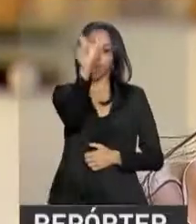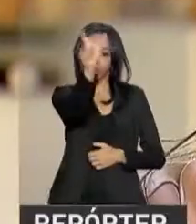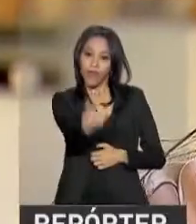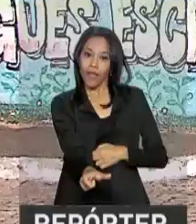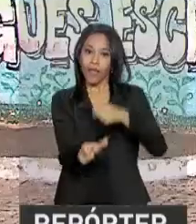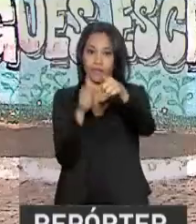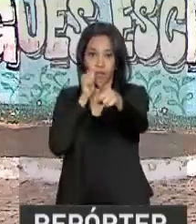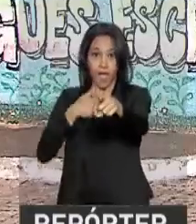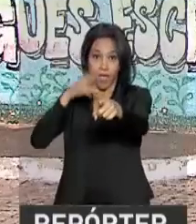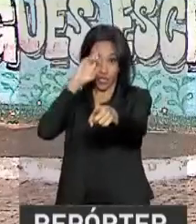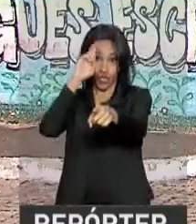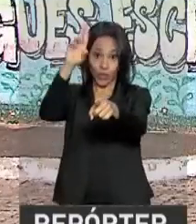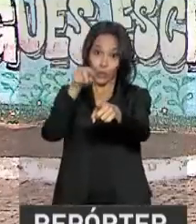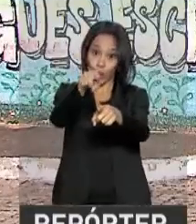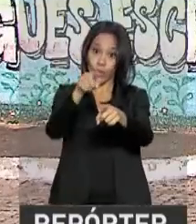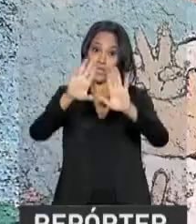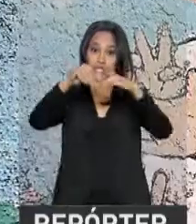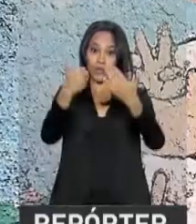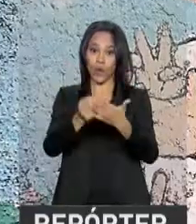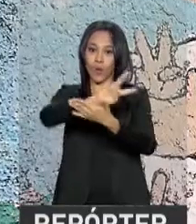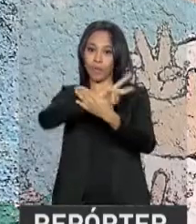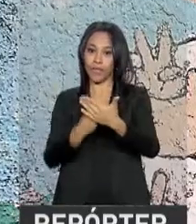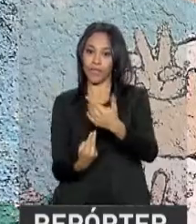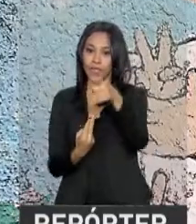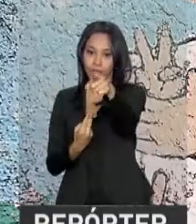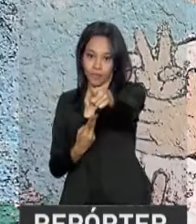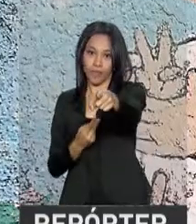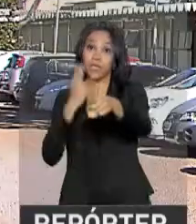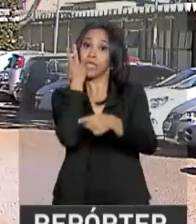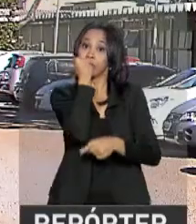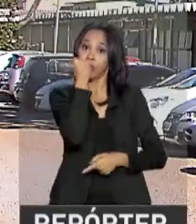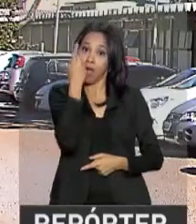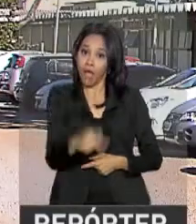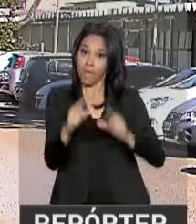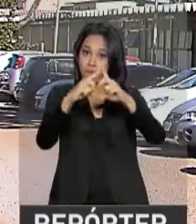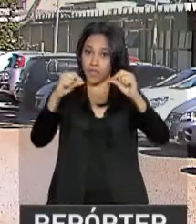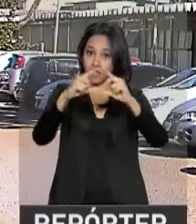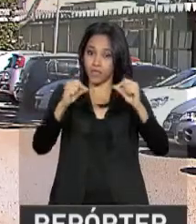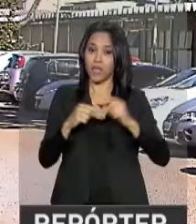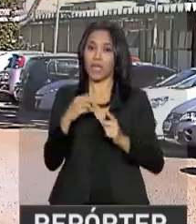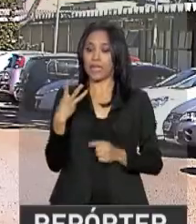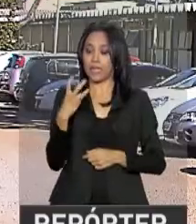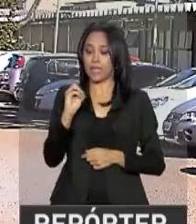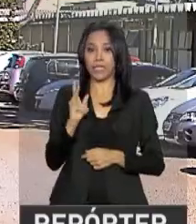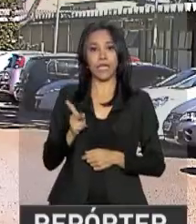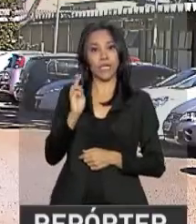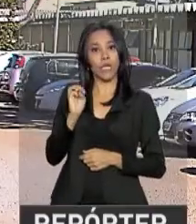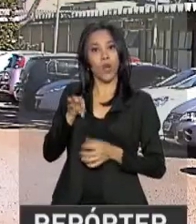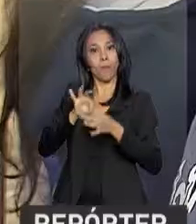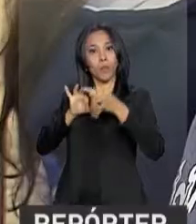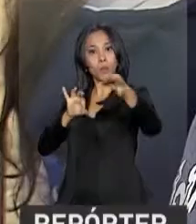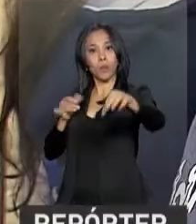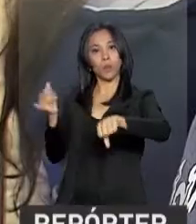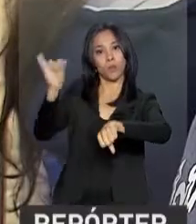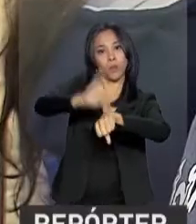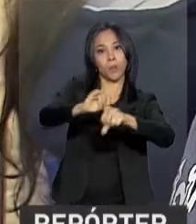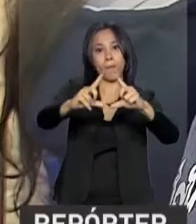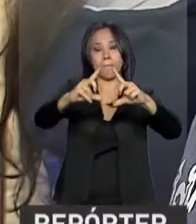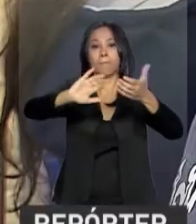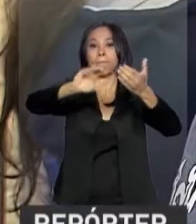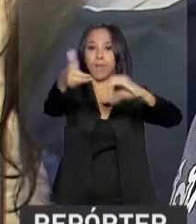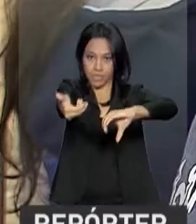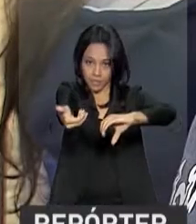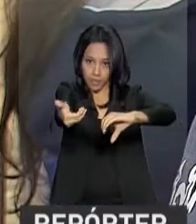diretora da Escola Bilingue Libras e Português Escrito de Itaguatinga, cidade a cerca de 30 quilômetros do centro de Brasília. Aqui,